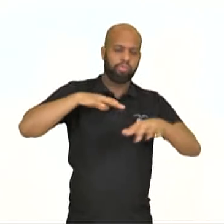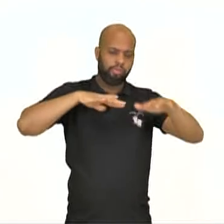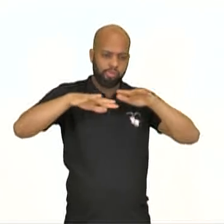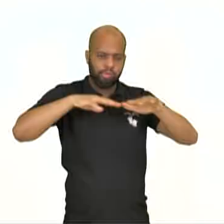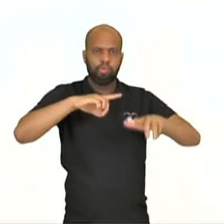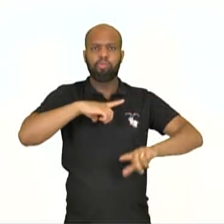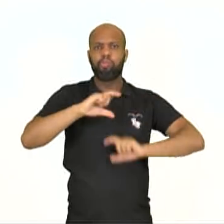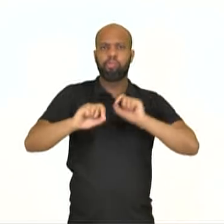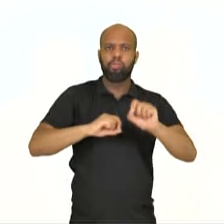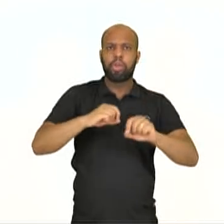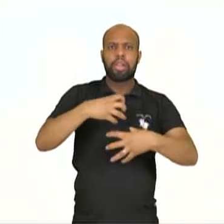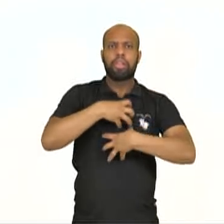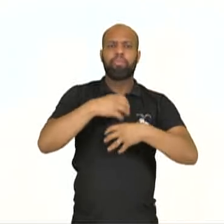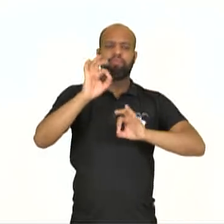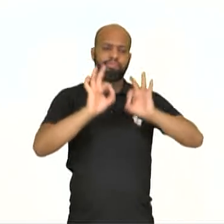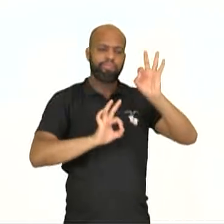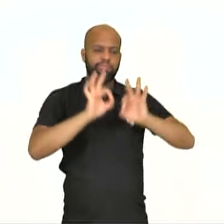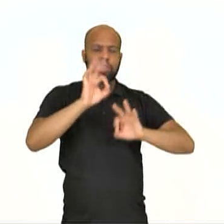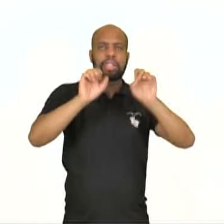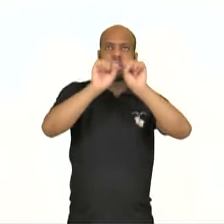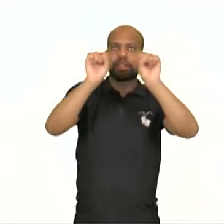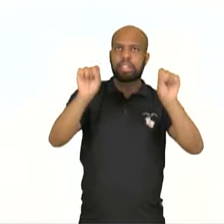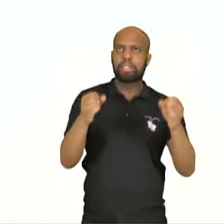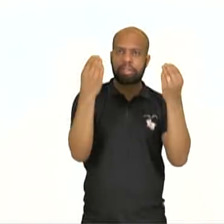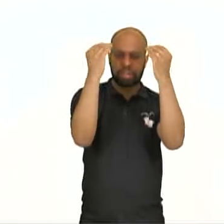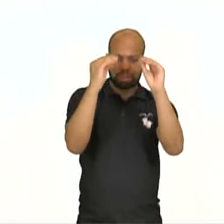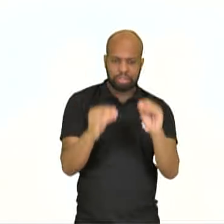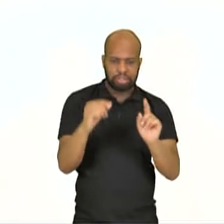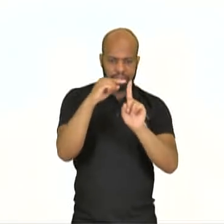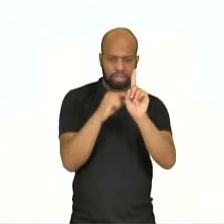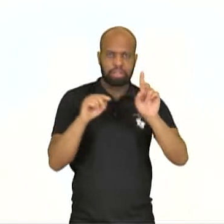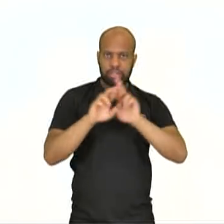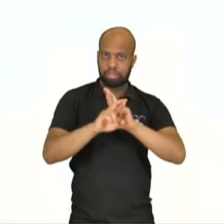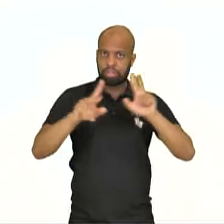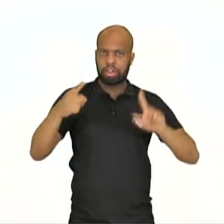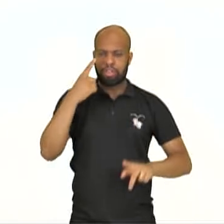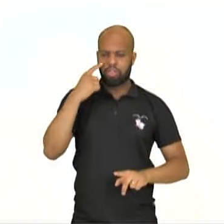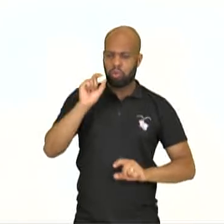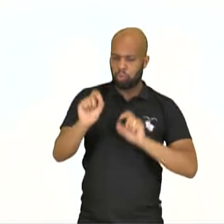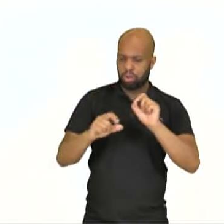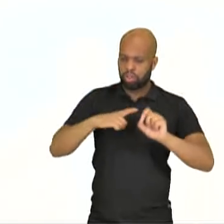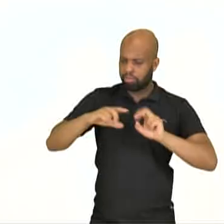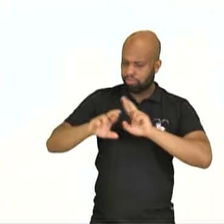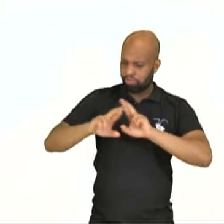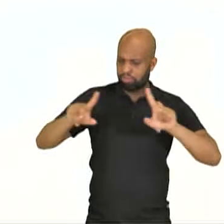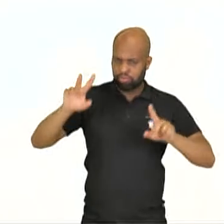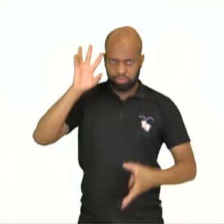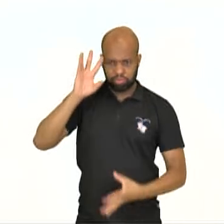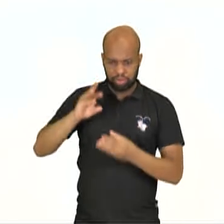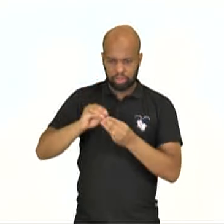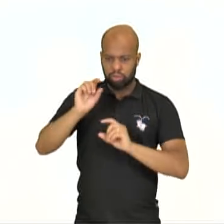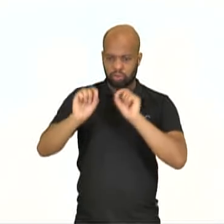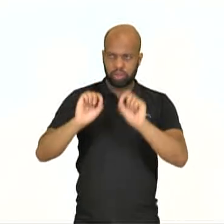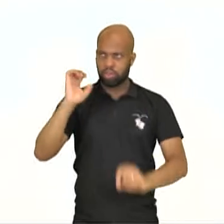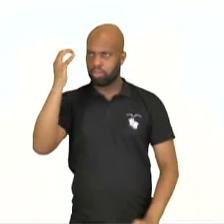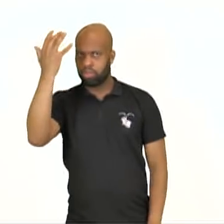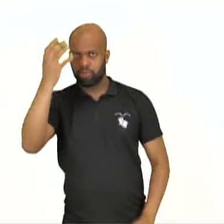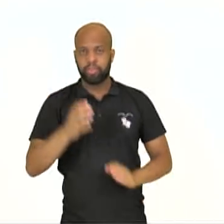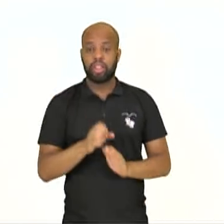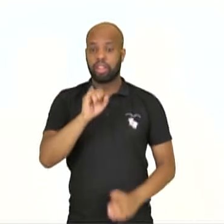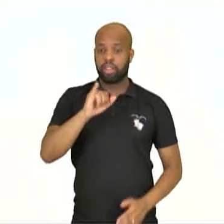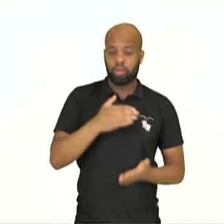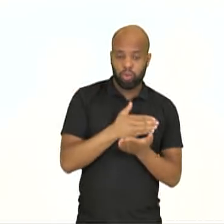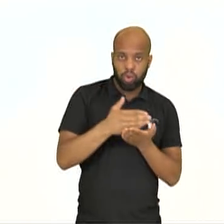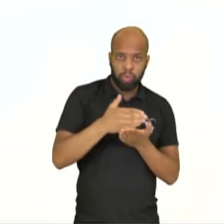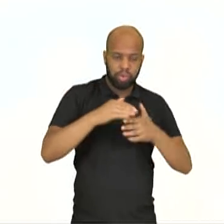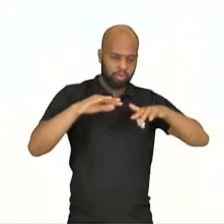que sistematizar seus diferentes tipos, identificar regularidades, diferenciar e entender o que acontece quando surge um